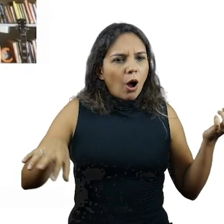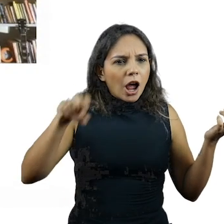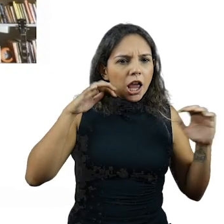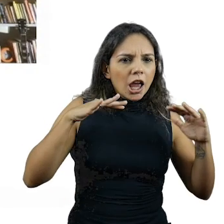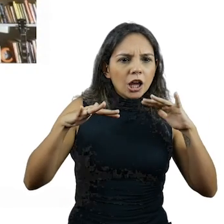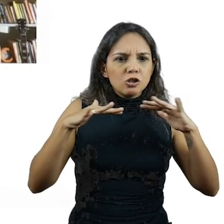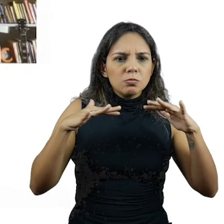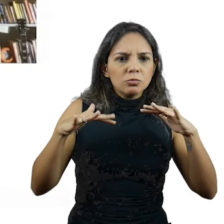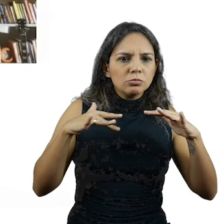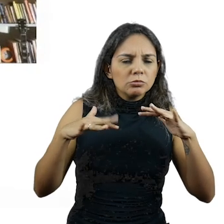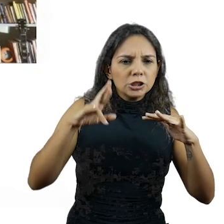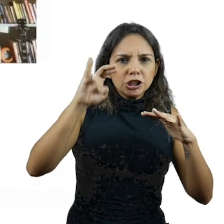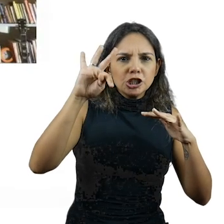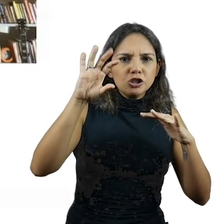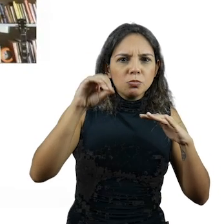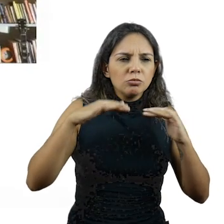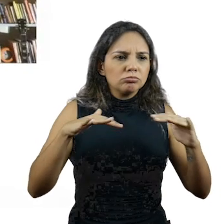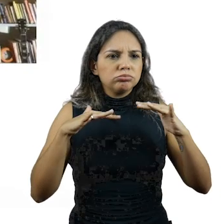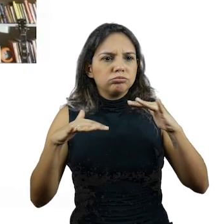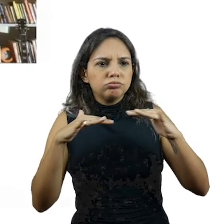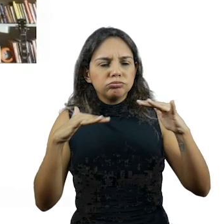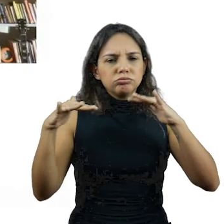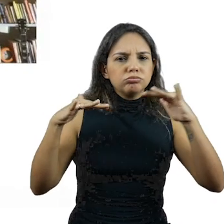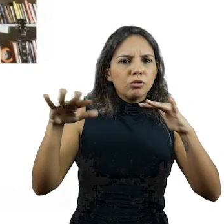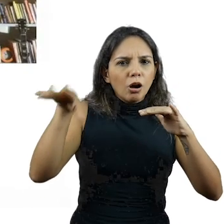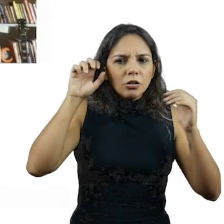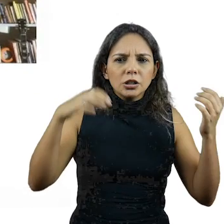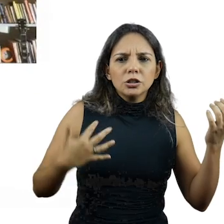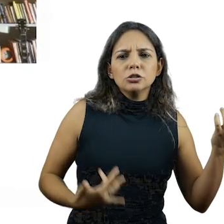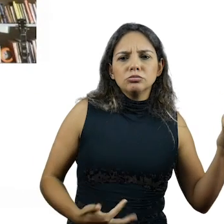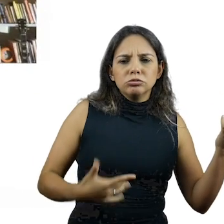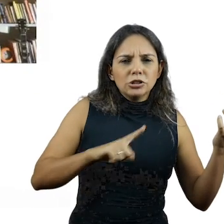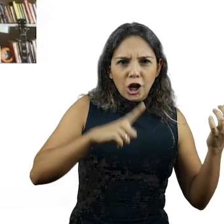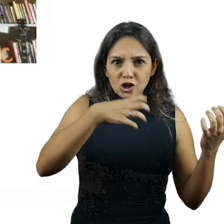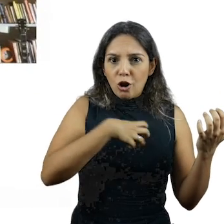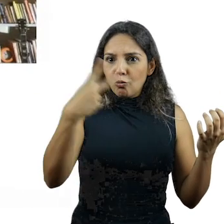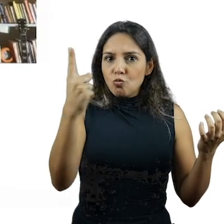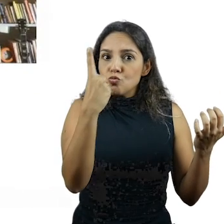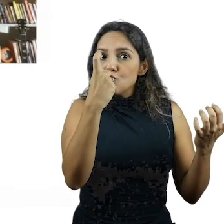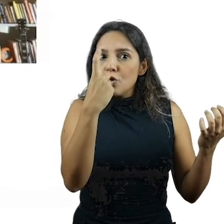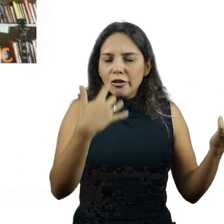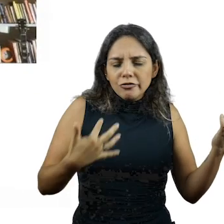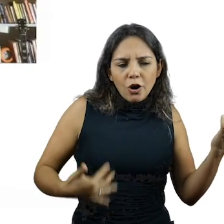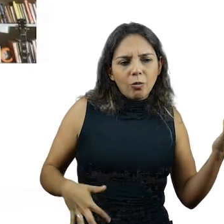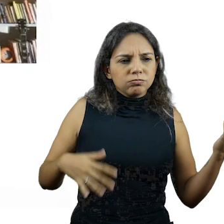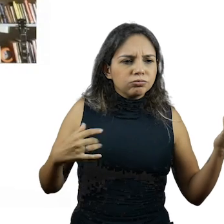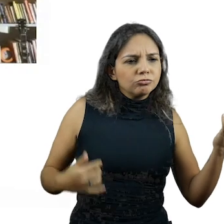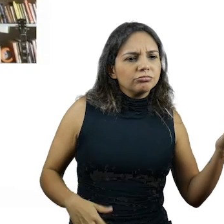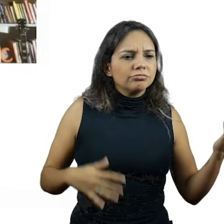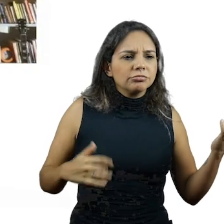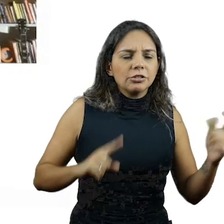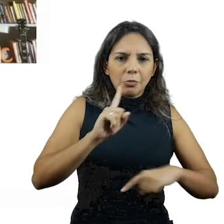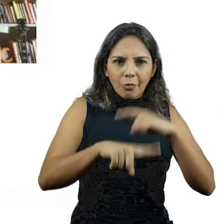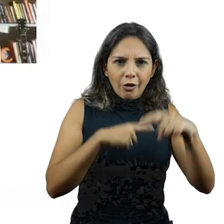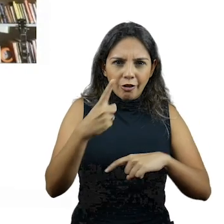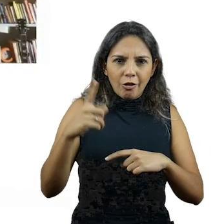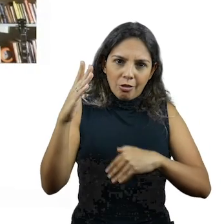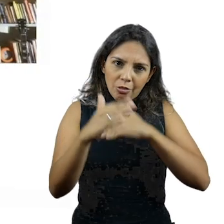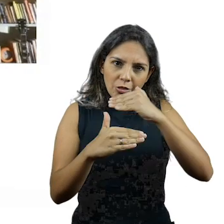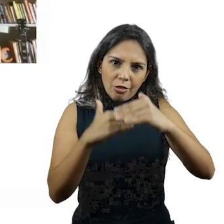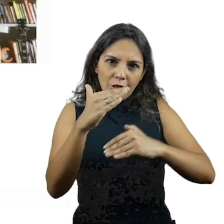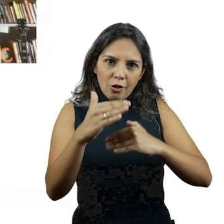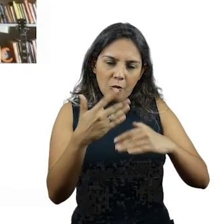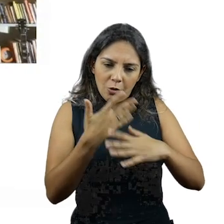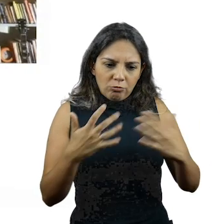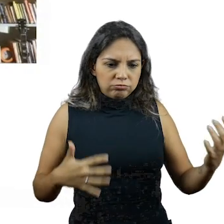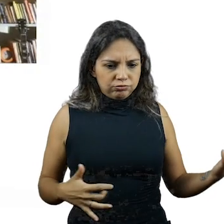Ele toca o violão quase como um instrumento de percussão, assim, ele tem um jeito único de tocar violão. E depois, com o tempo, ele começou a tocar guitarra, né? Quando ele